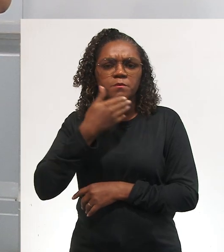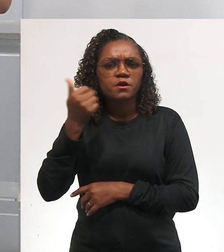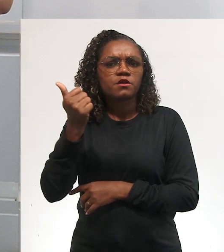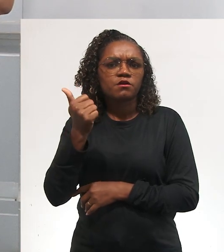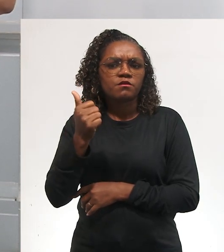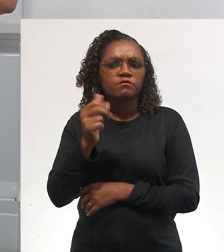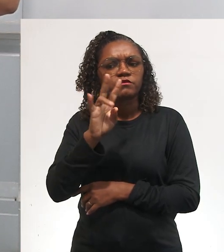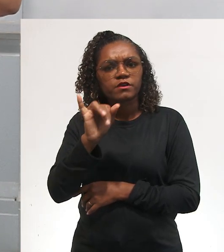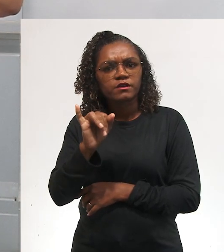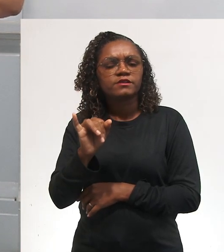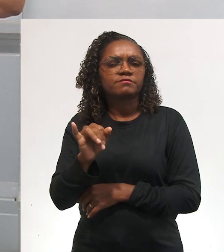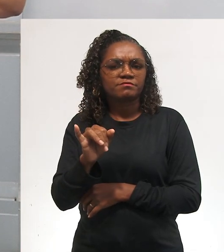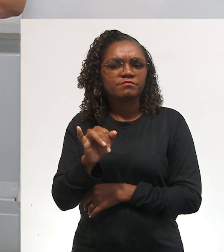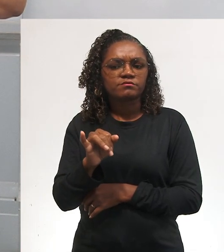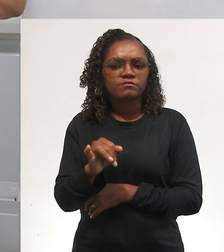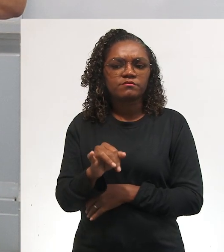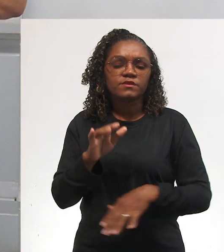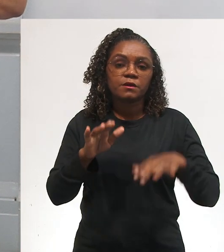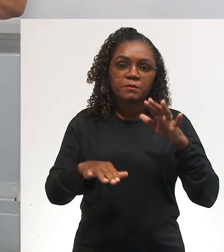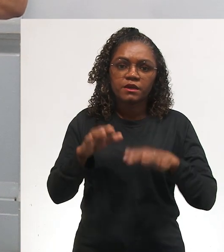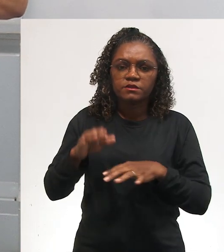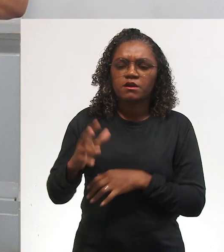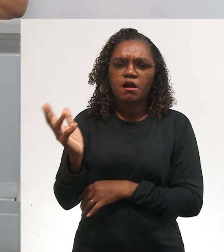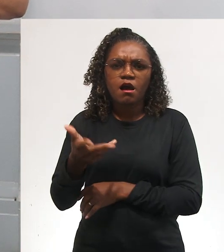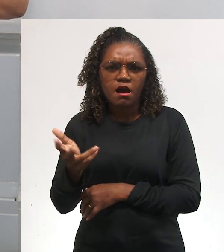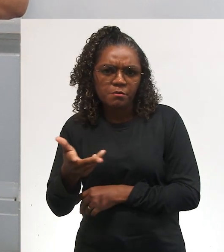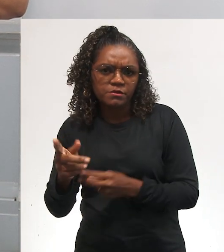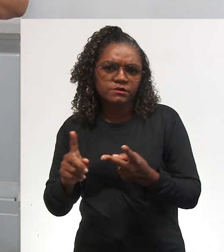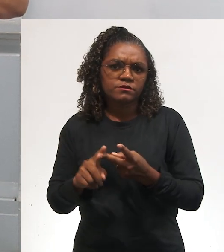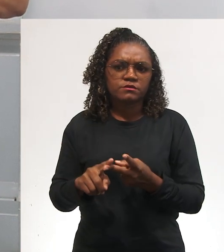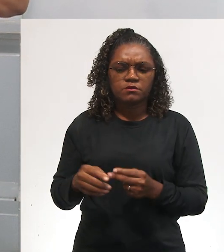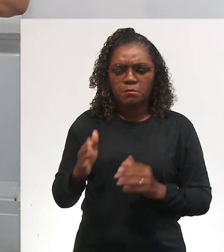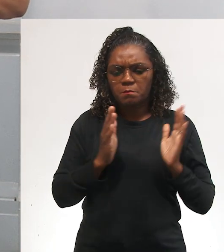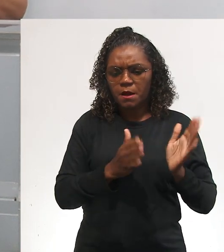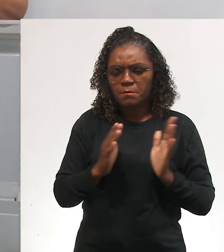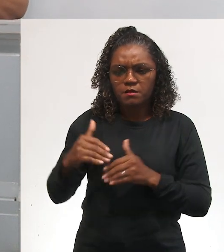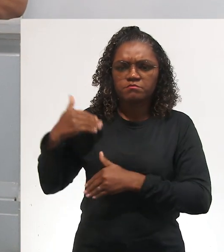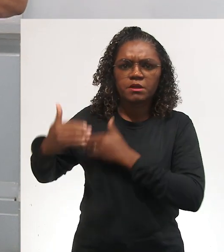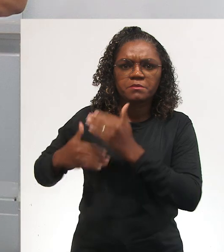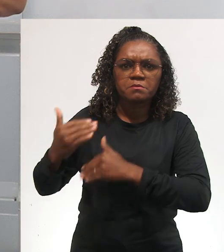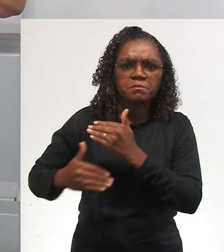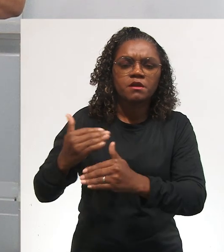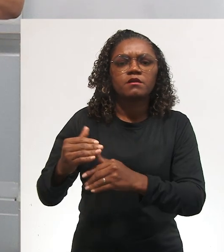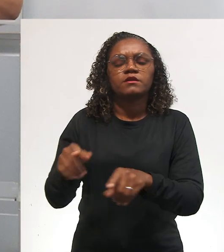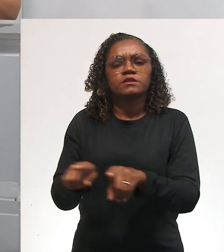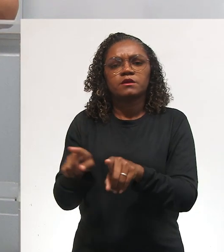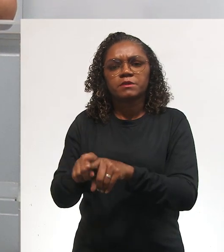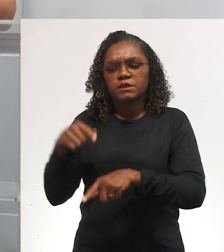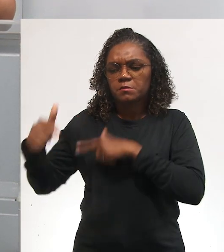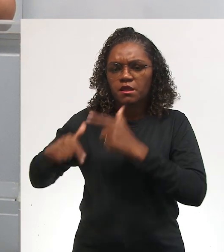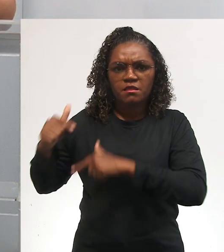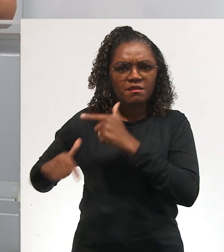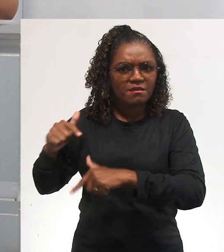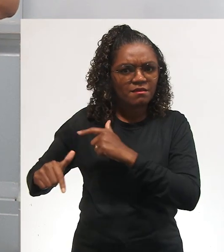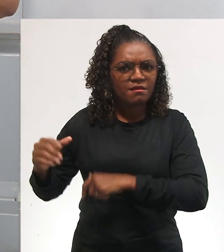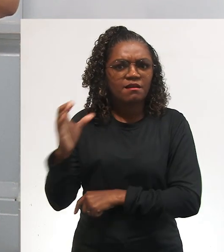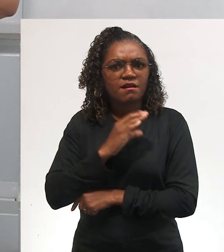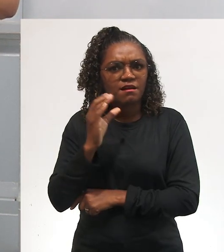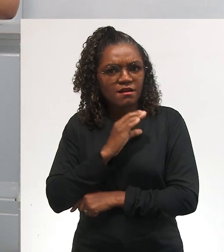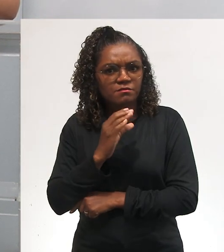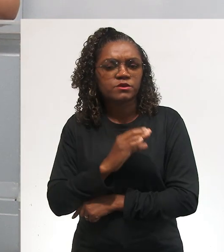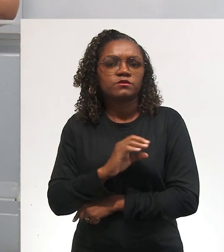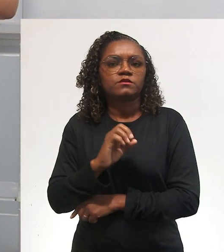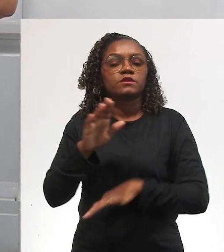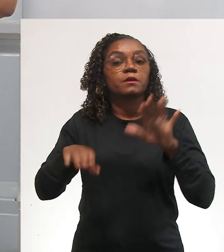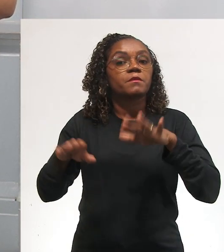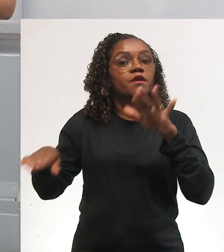Ou ela fica melhor, ou ela fica mais rápida, o seu processo de produção mais rápido, ou ela